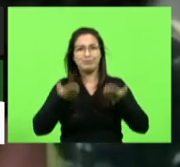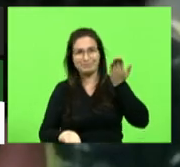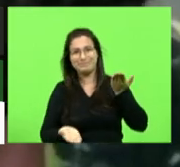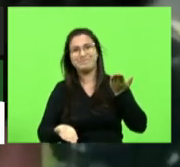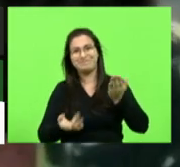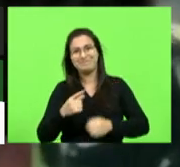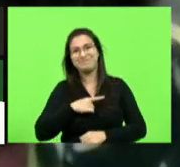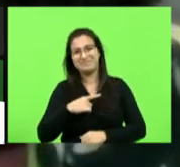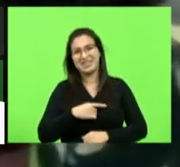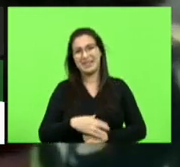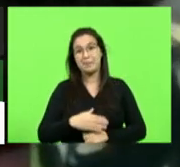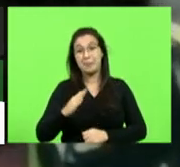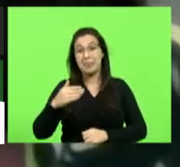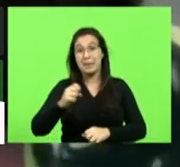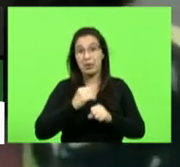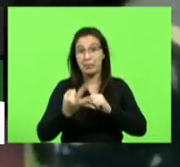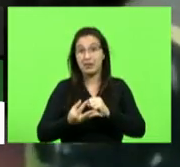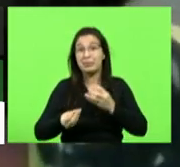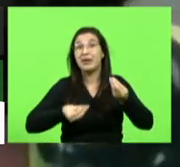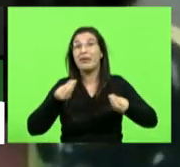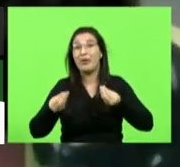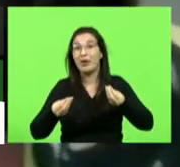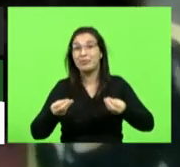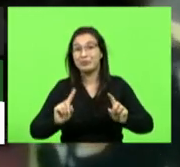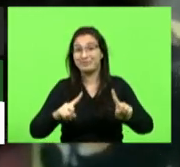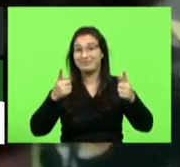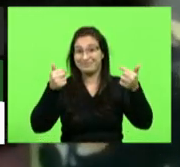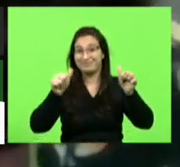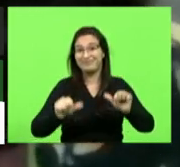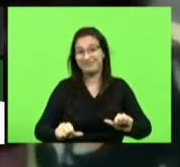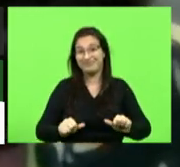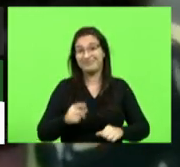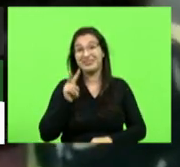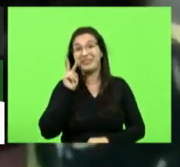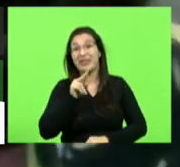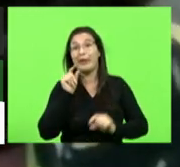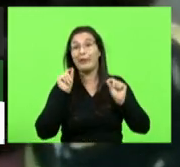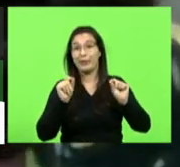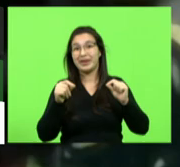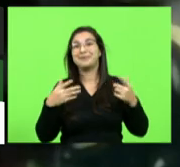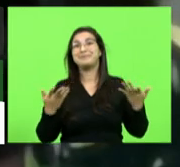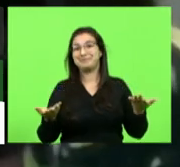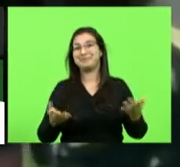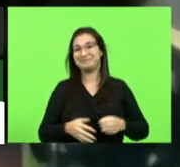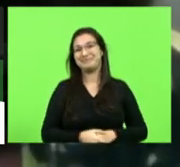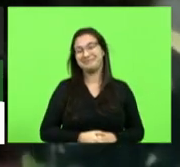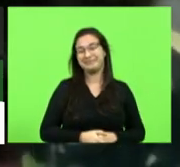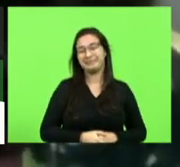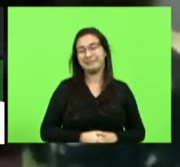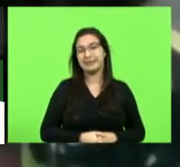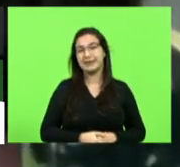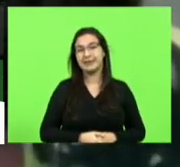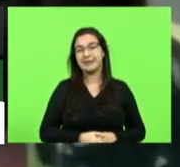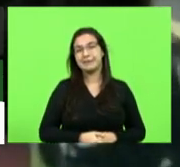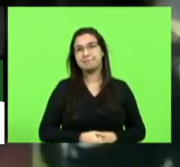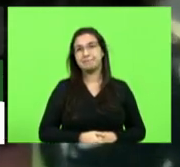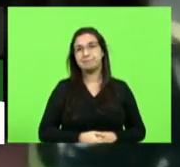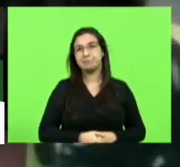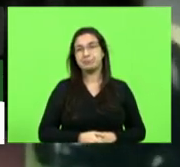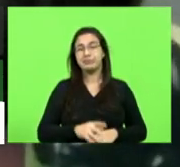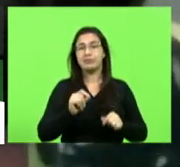acho que a gente não consegue nem imaginar o que exatamente vamos encontrar. Né. Sem dúvida, vamos fazer isso,